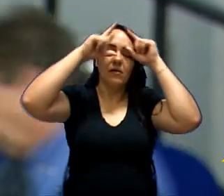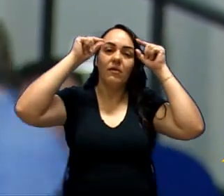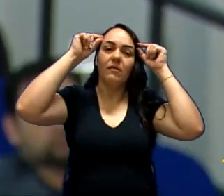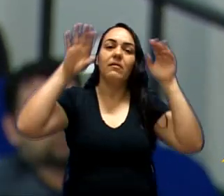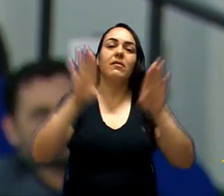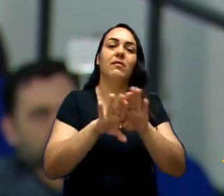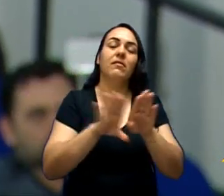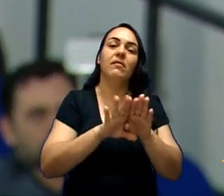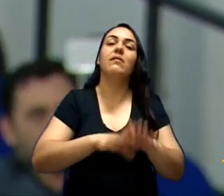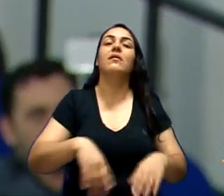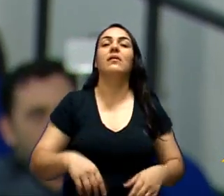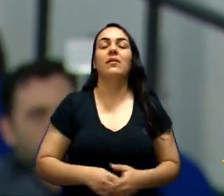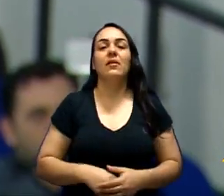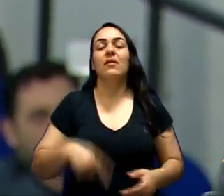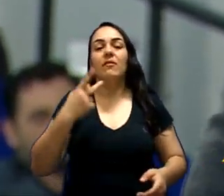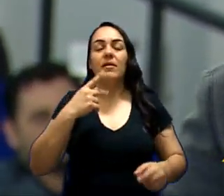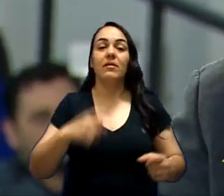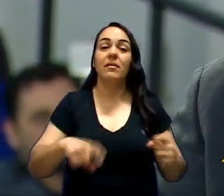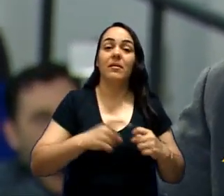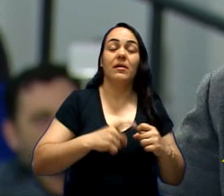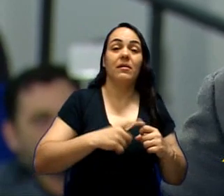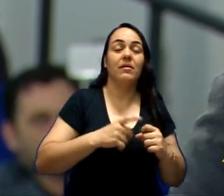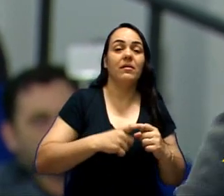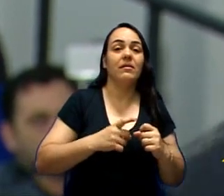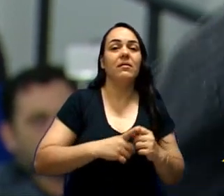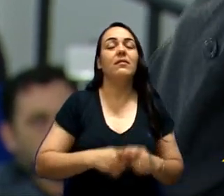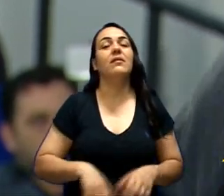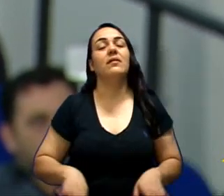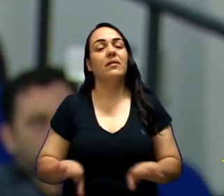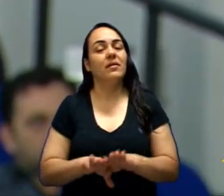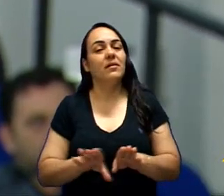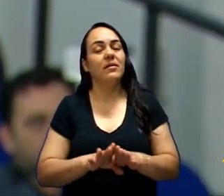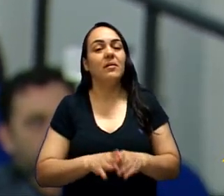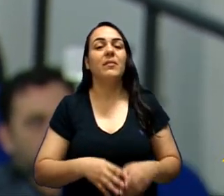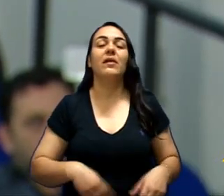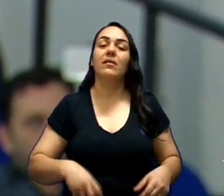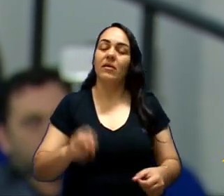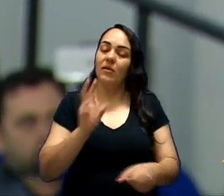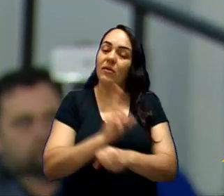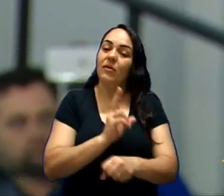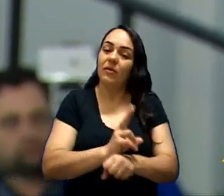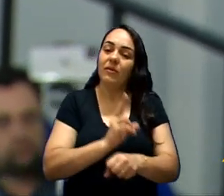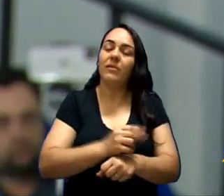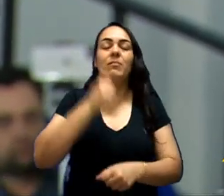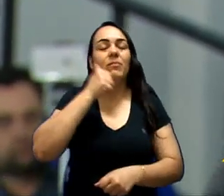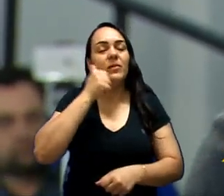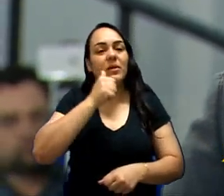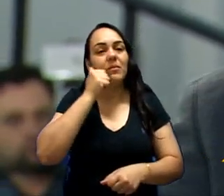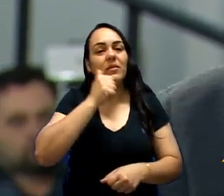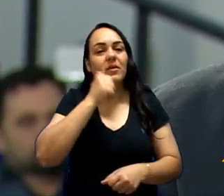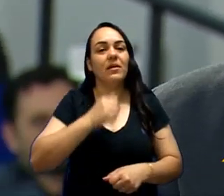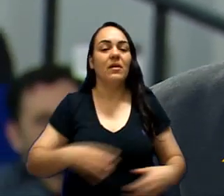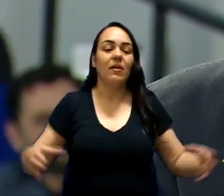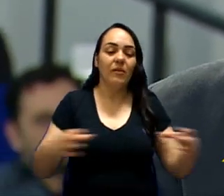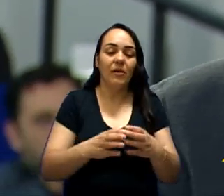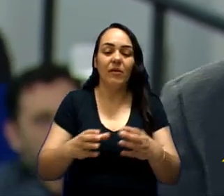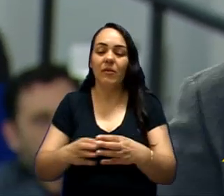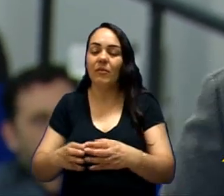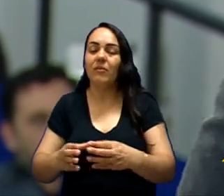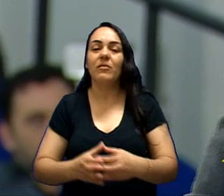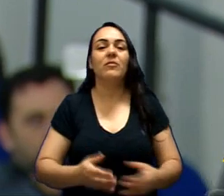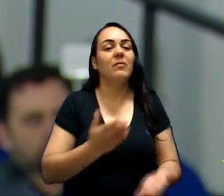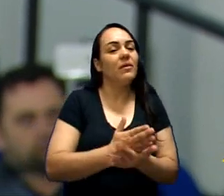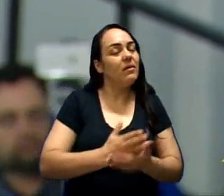gente prevenindo, né, doutor Hélio Brasileiro? Tendo toque, mandando a mulher fazer os exames antes. Então, essa Liga Sorocabana do Combate ao Câncer é